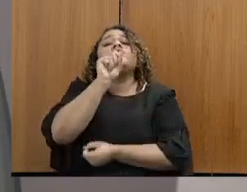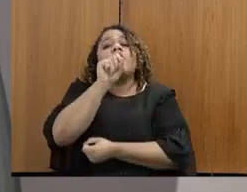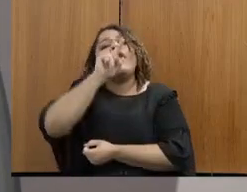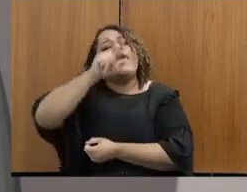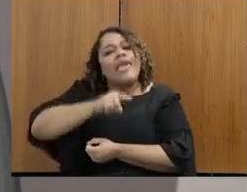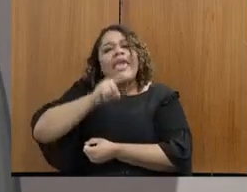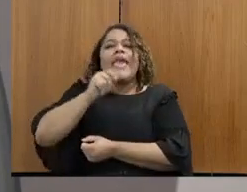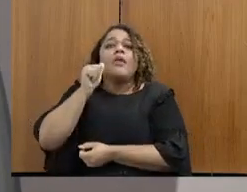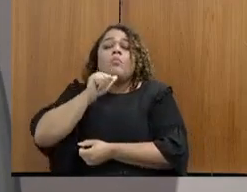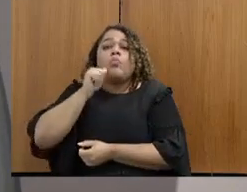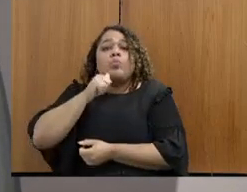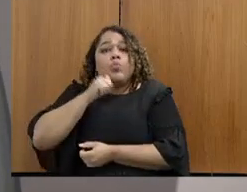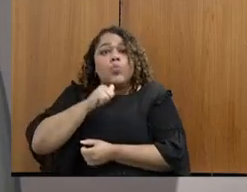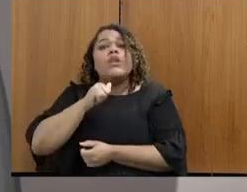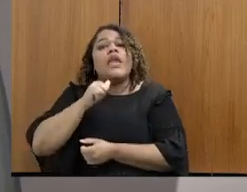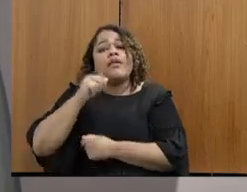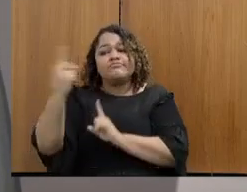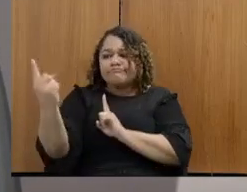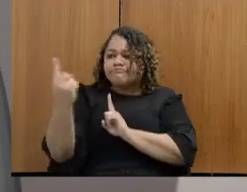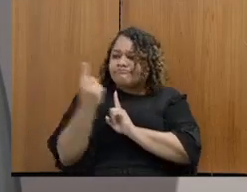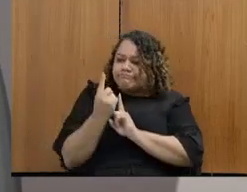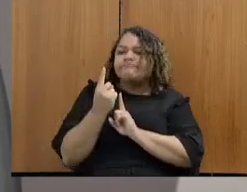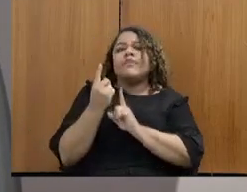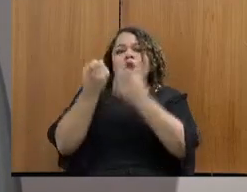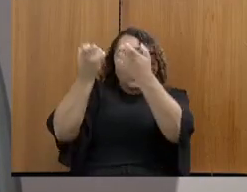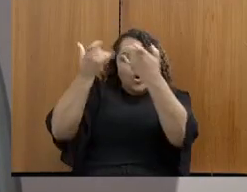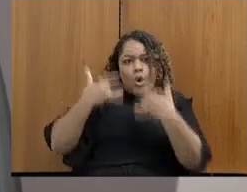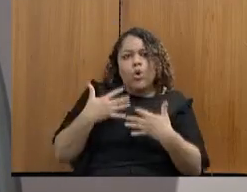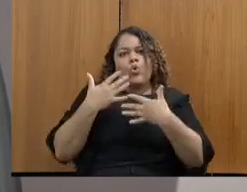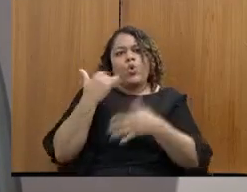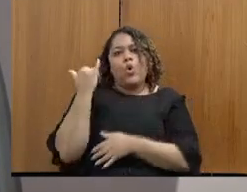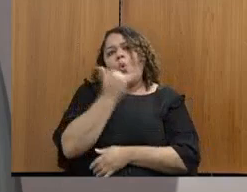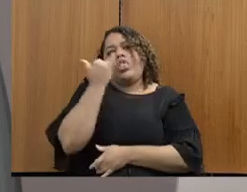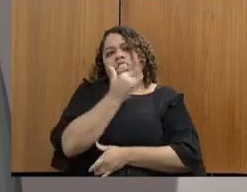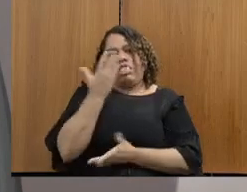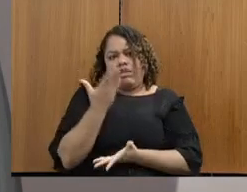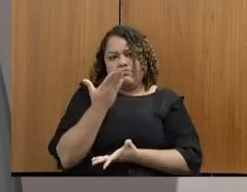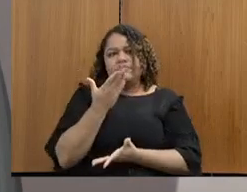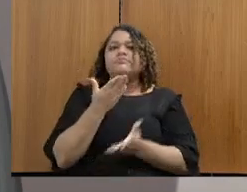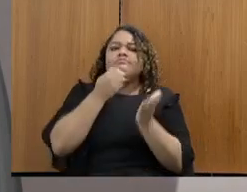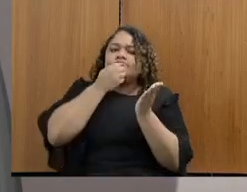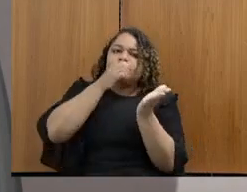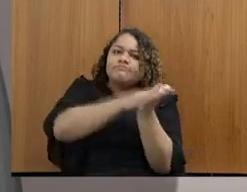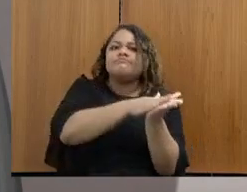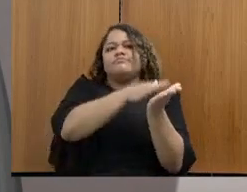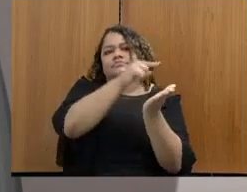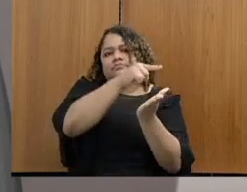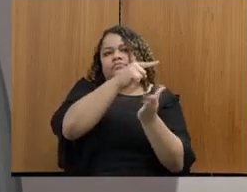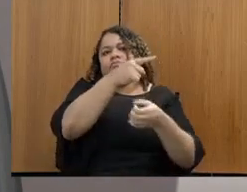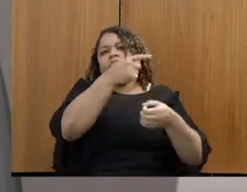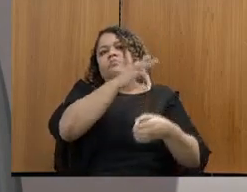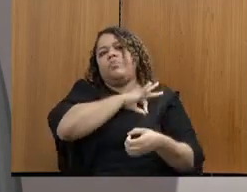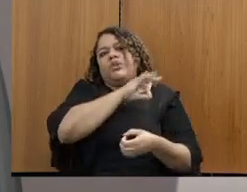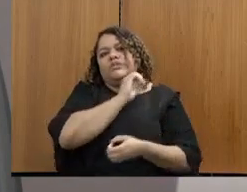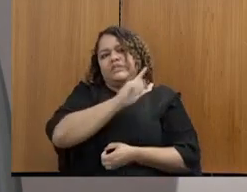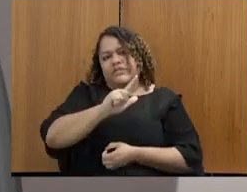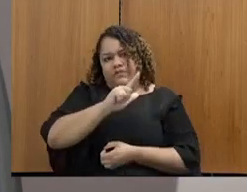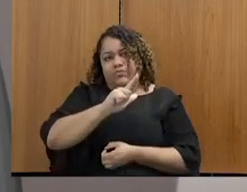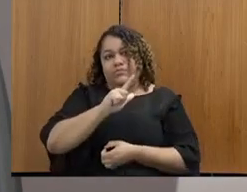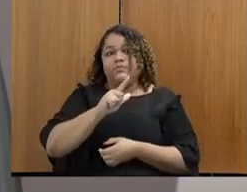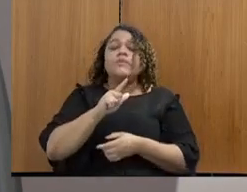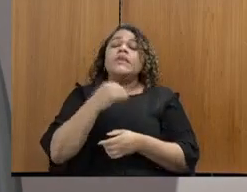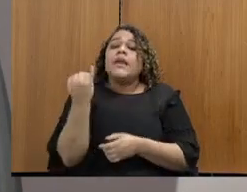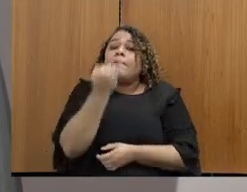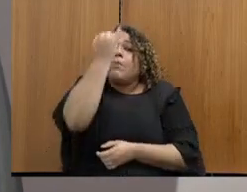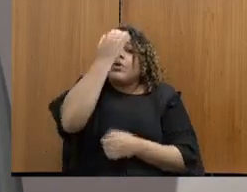parte da mulher vítima de violência doméstica e familiar as unidades da Polícia Civil da importância da delegacia